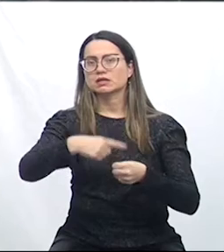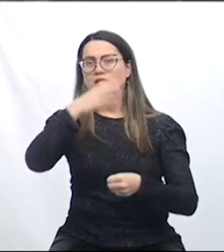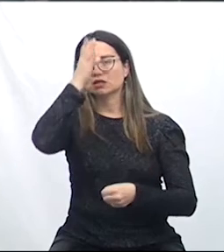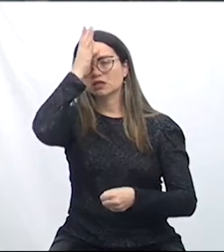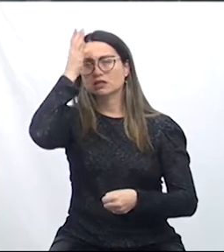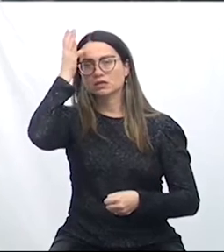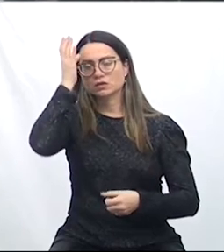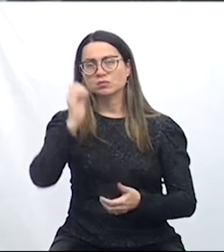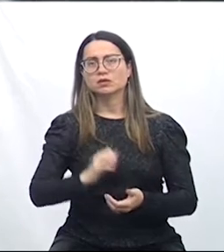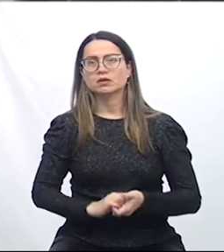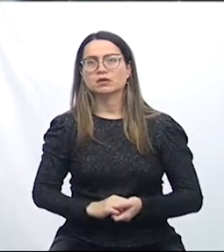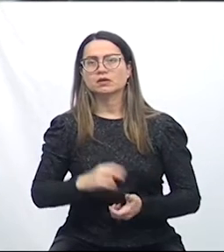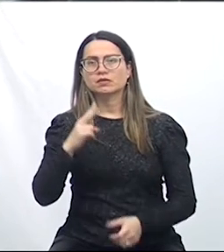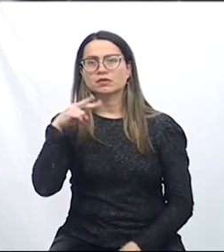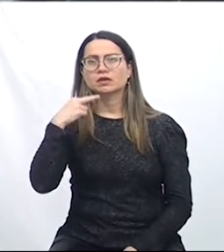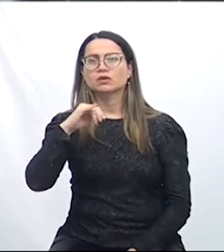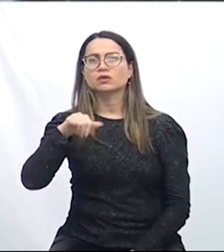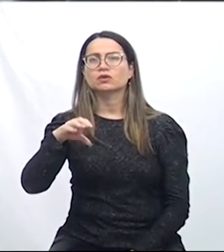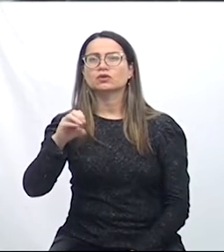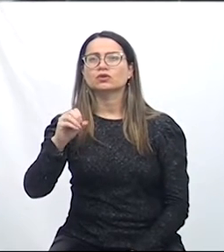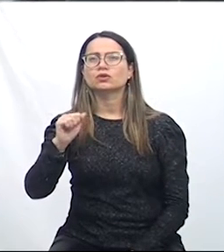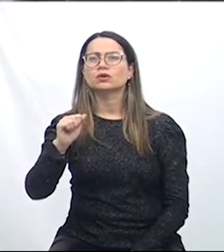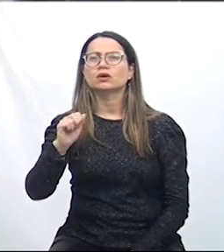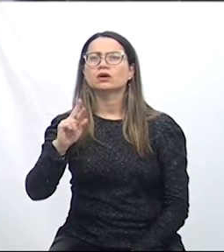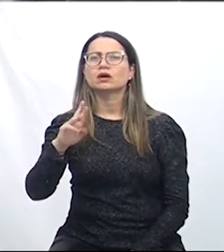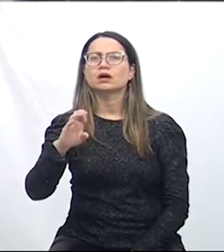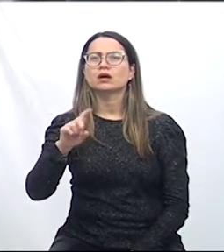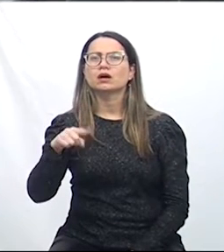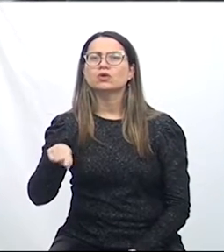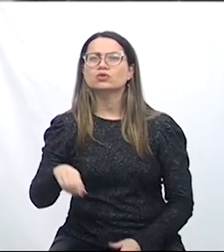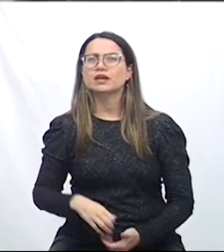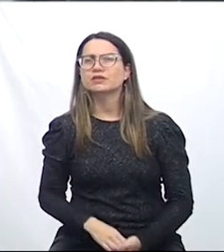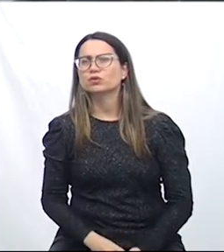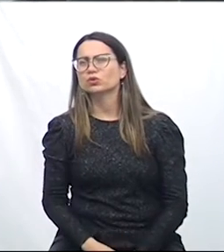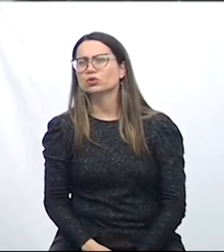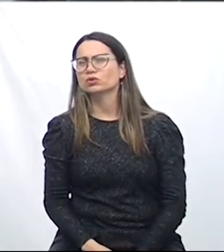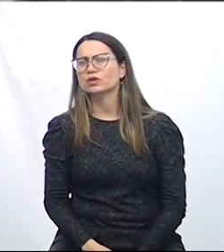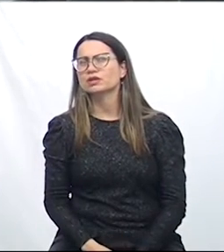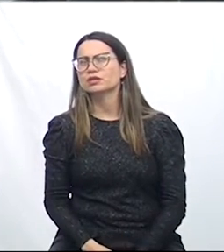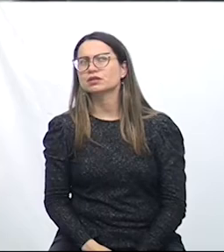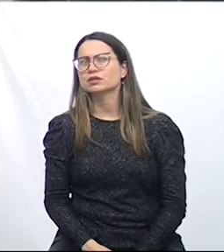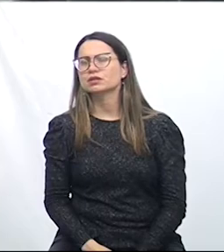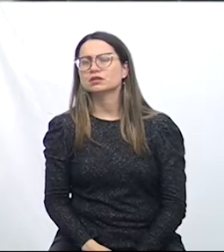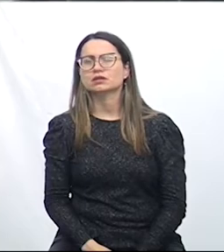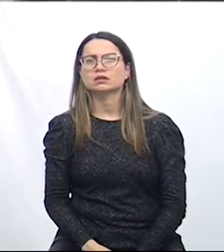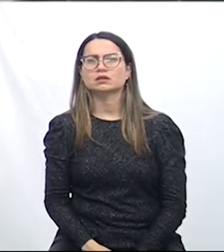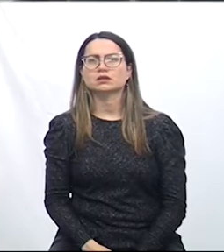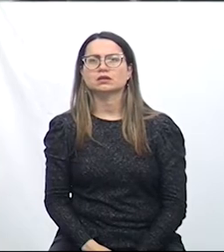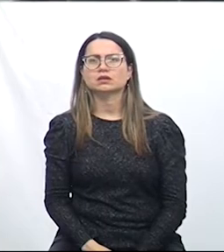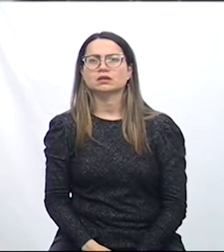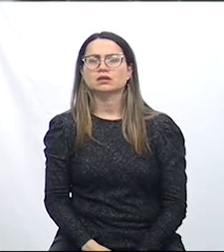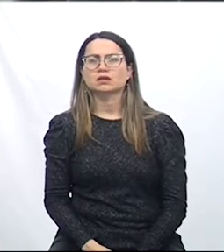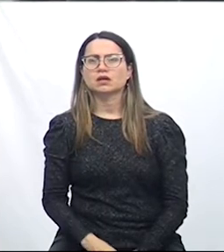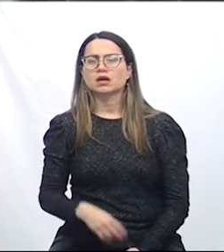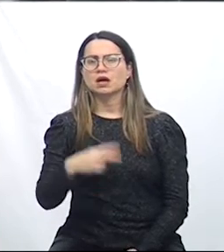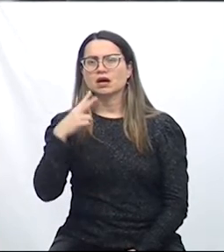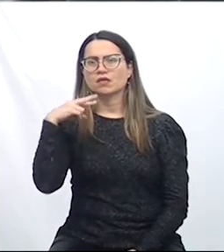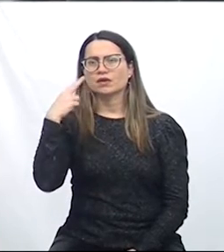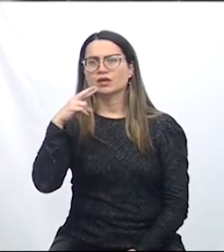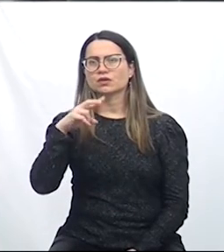Jesus. Declina. Com a palavra, vereadora Sandra Jorge. Declina. Com a palavra, vereador Jair